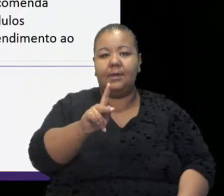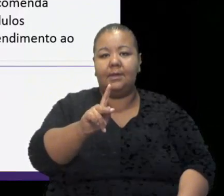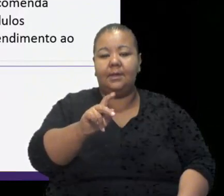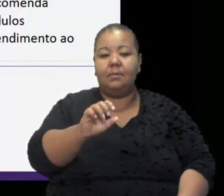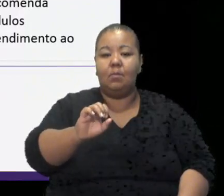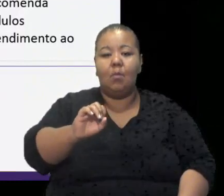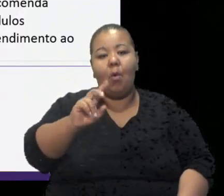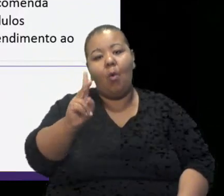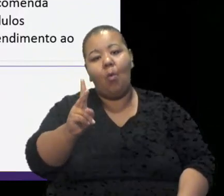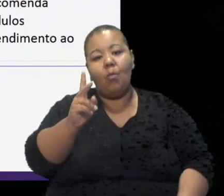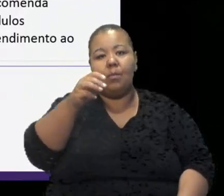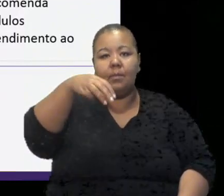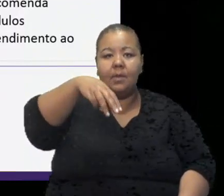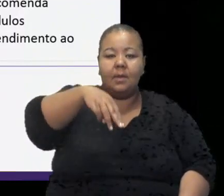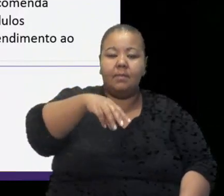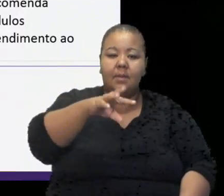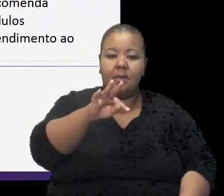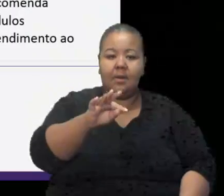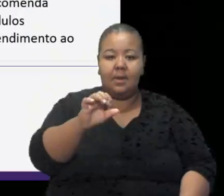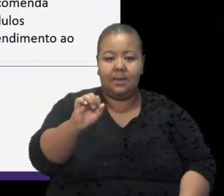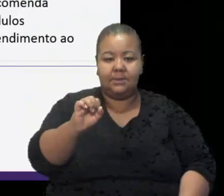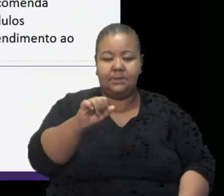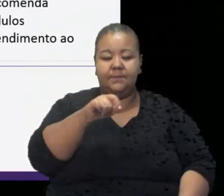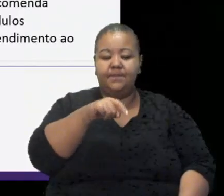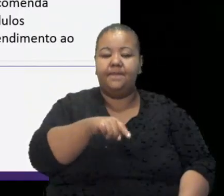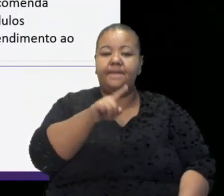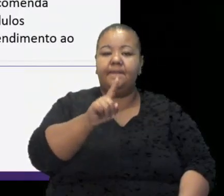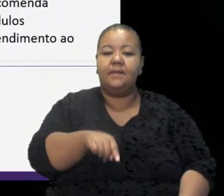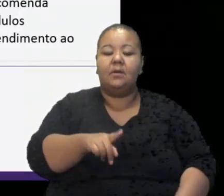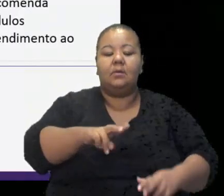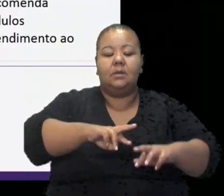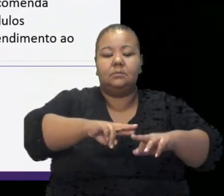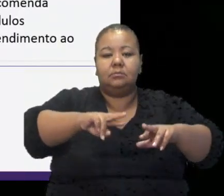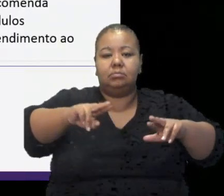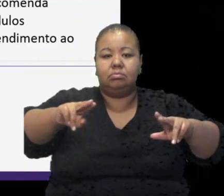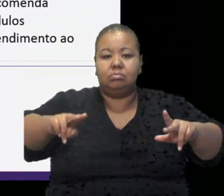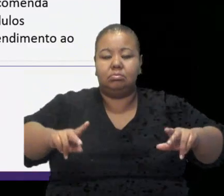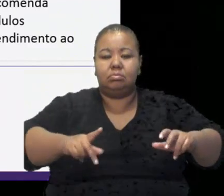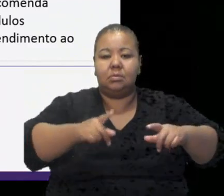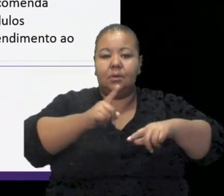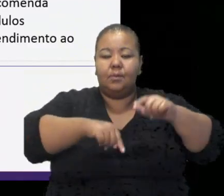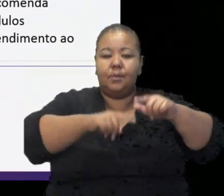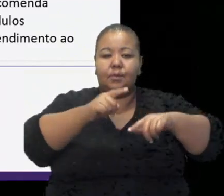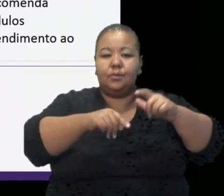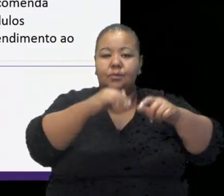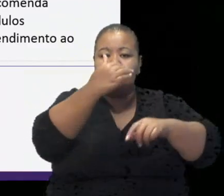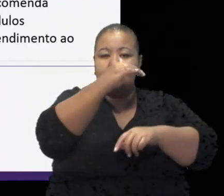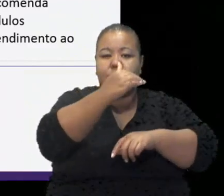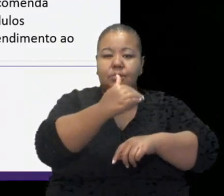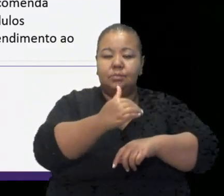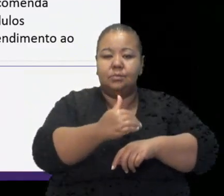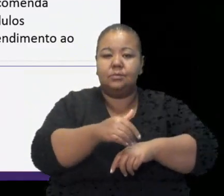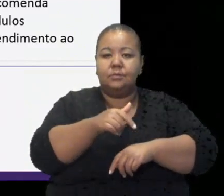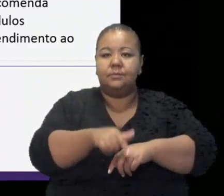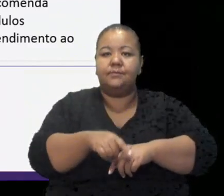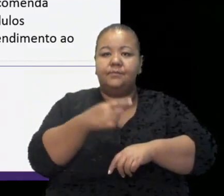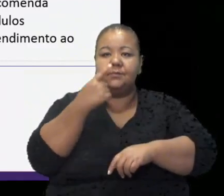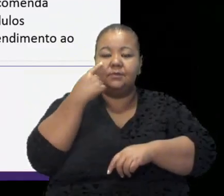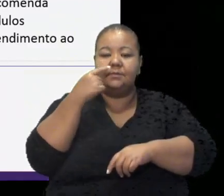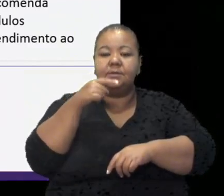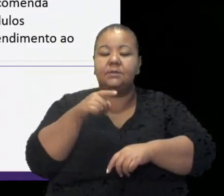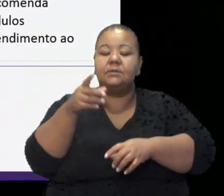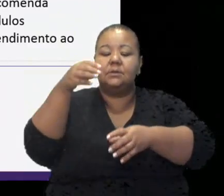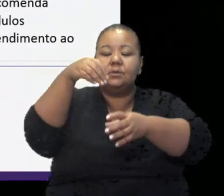grande maioria dos produtos, né, de prateleira ou consumo geral, E as observações que tem que ser